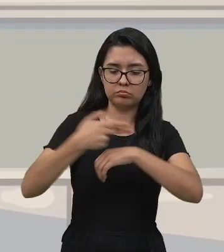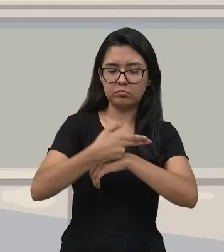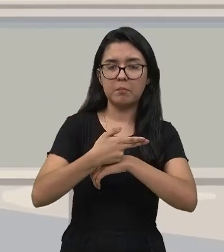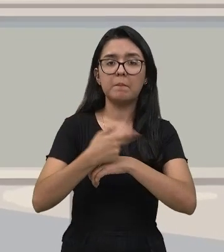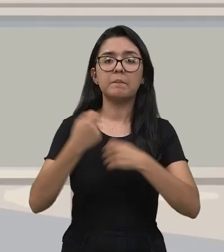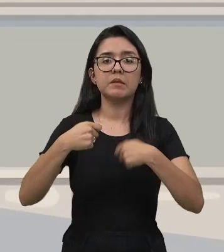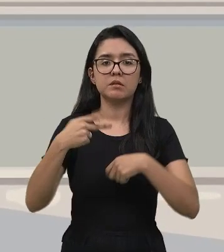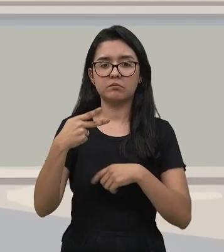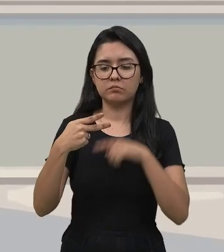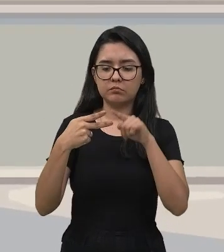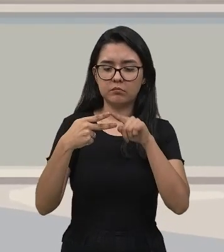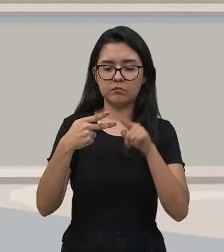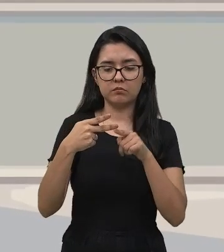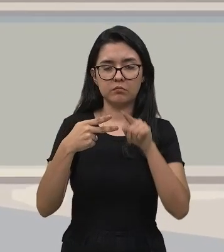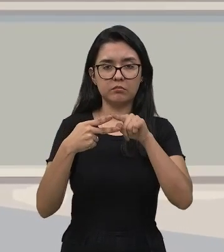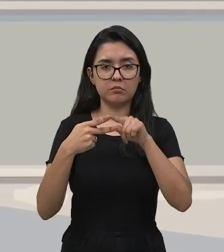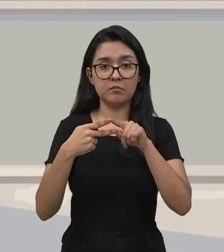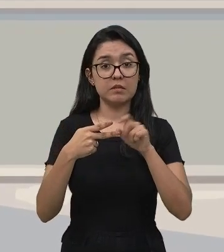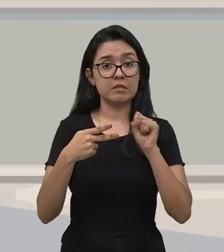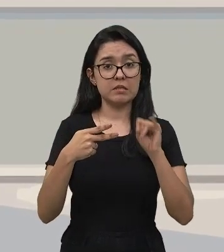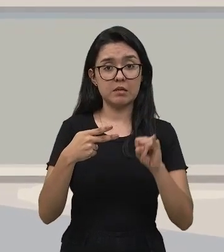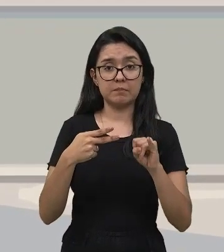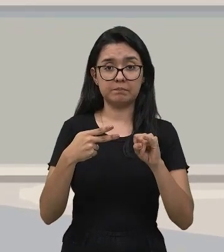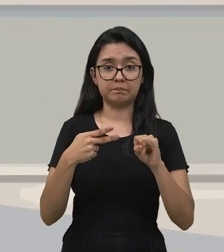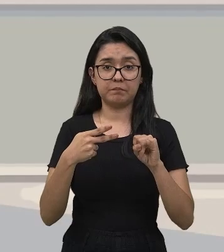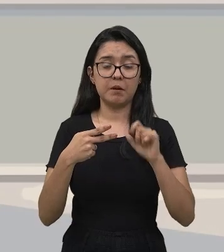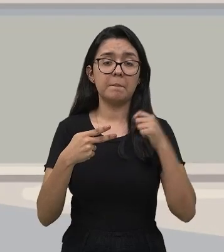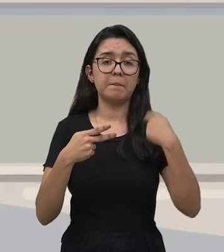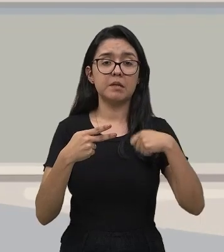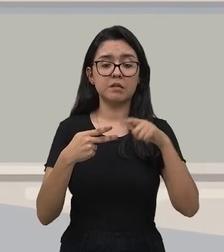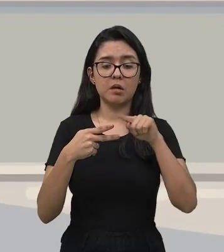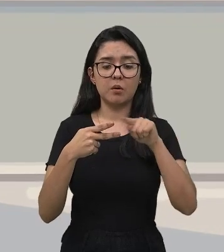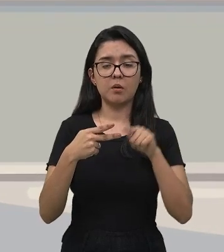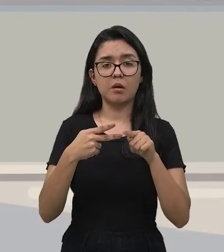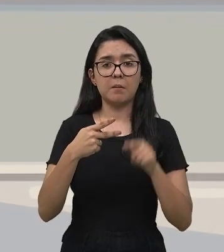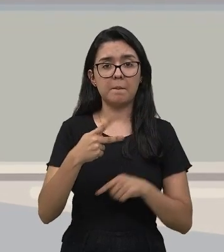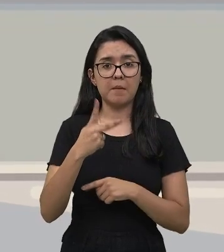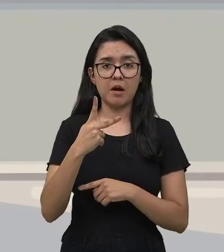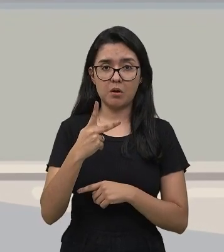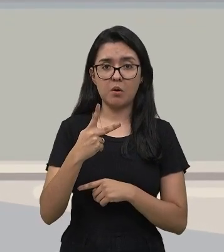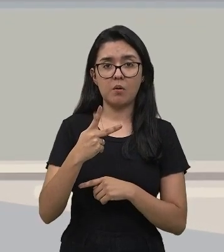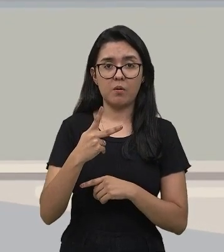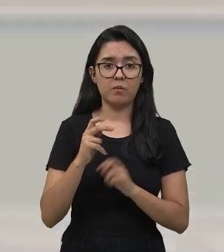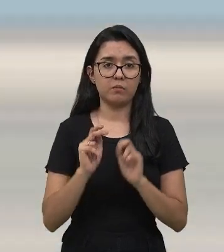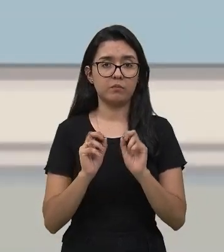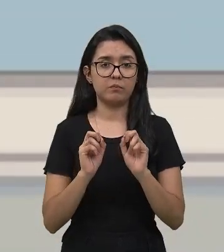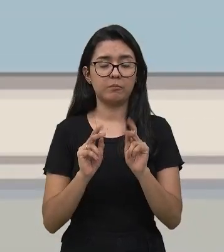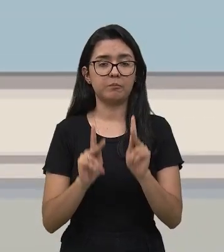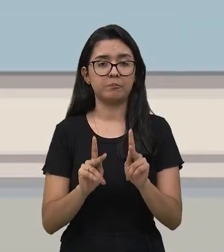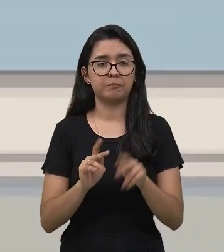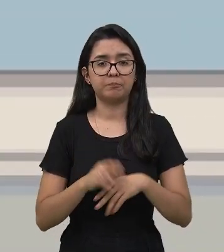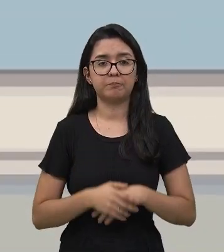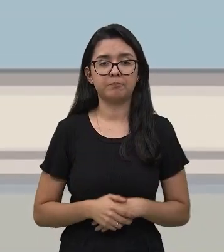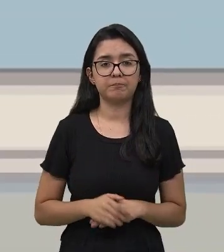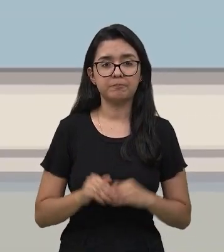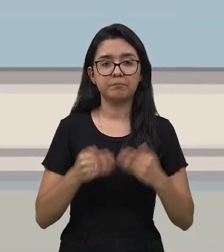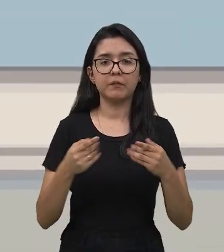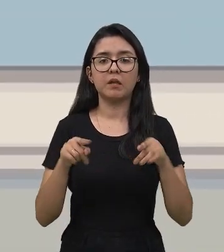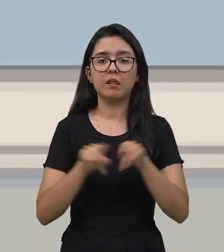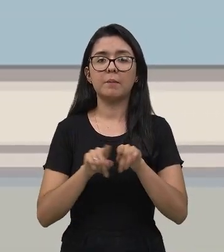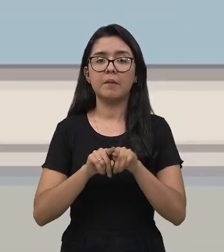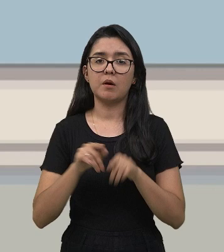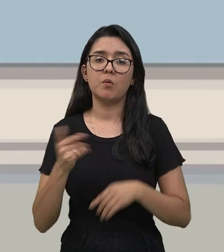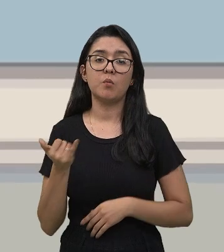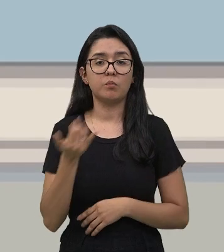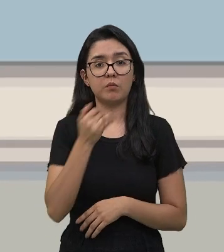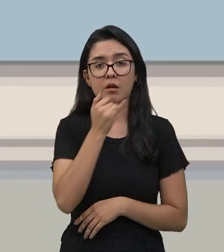menor, enquanto para cortes mais grossos, um ângulo maior é mais adequado. O pouso e decolagem